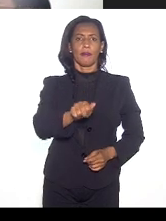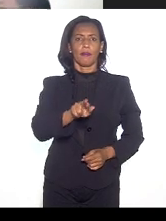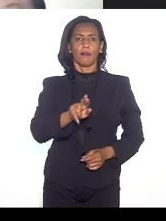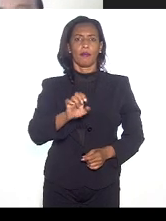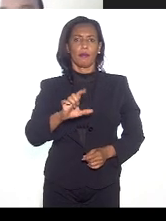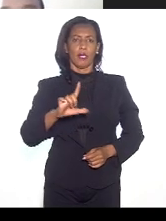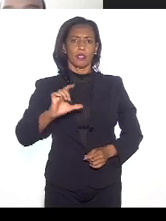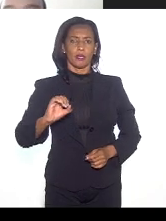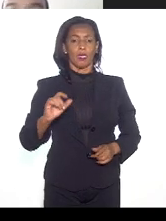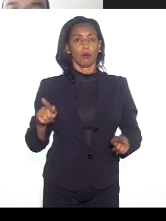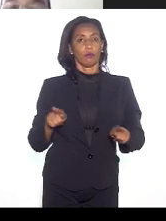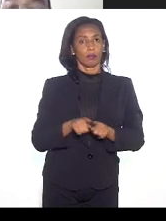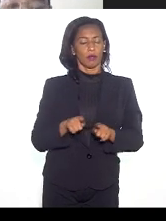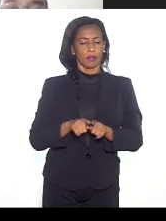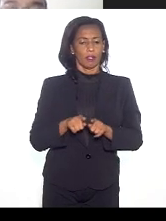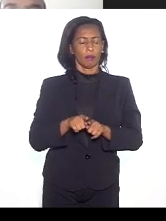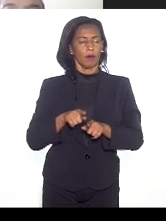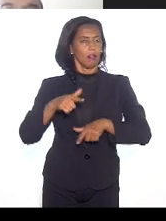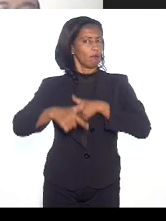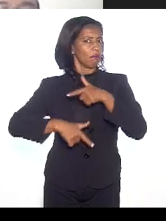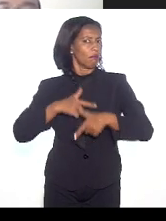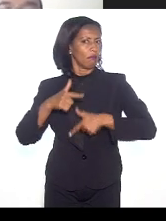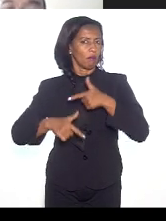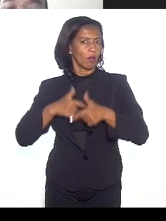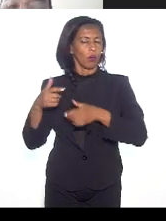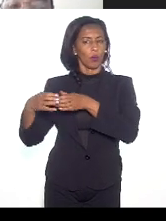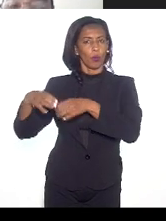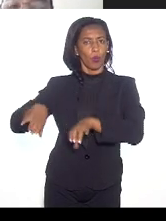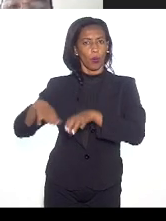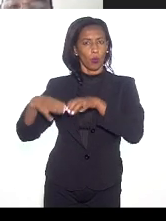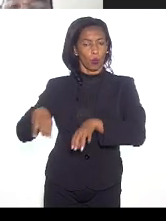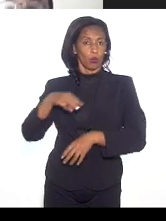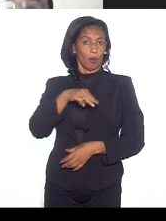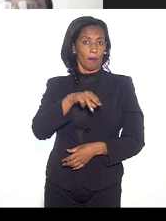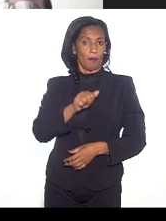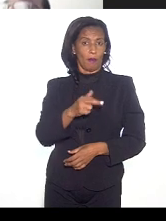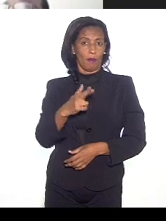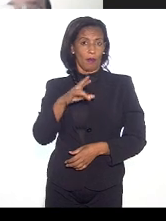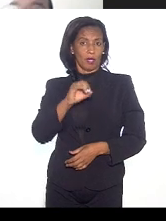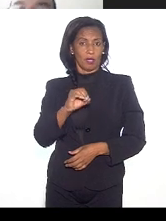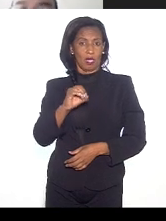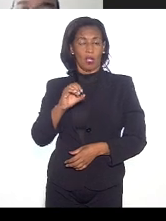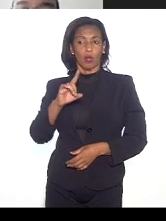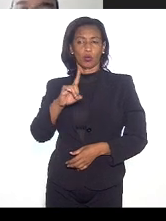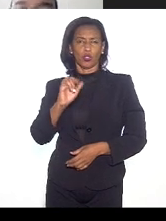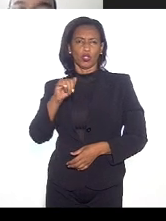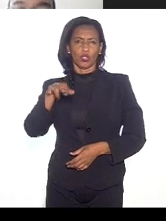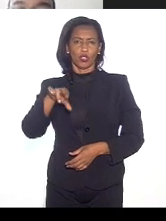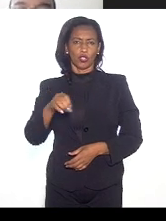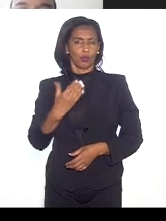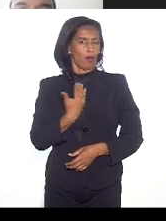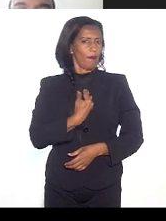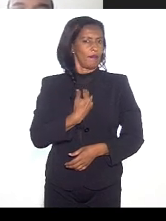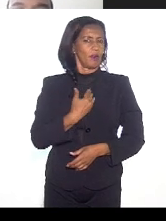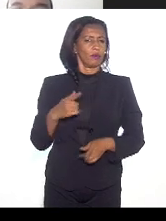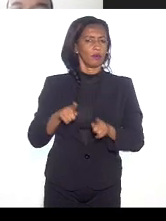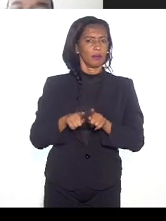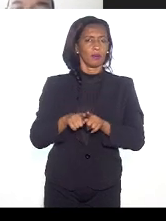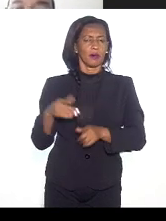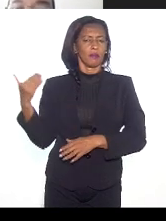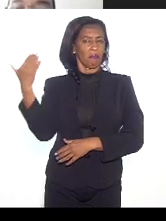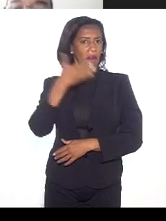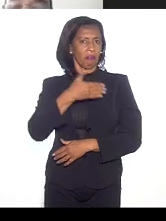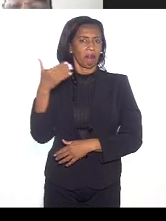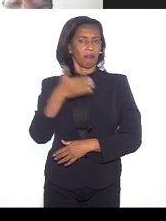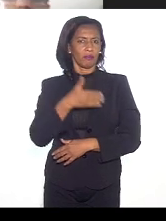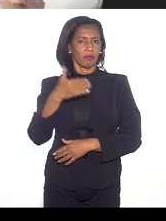Giovanni Ratinho também atuando muito na questão do concurso. O deputado Marcelo do Seu Dino, meu amigo, também sempre presente em